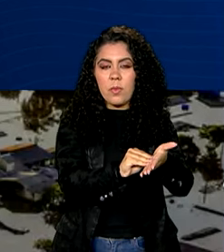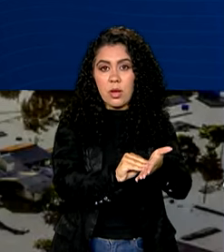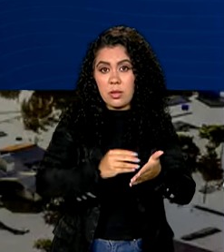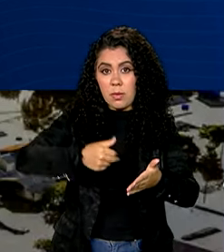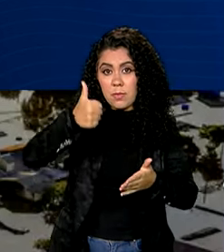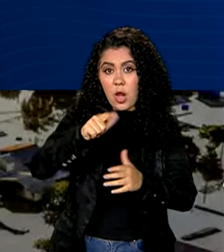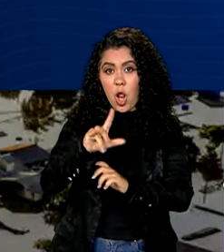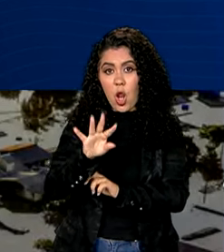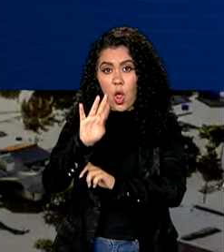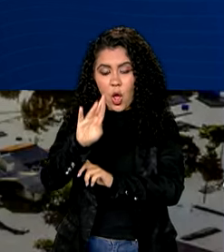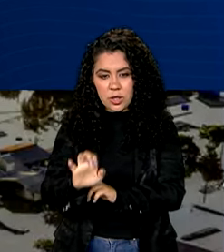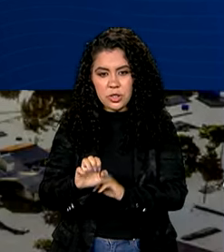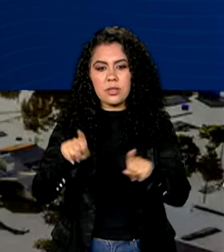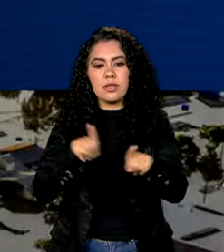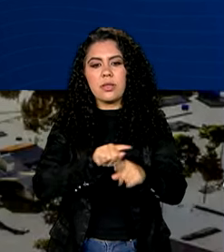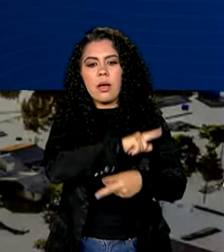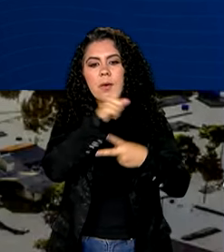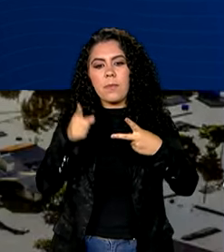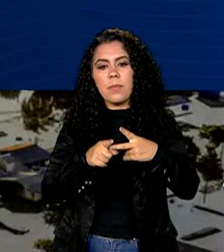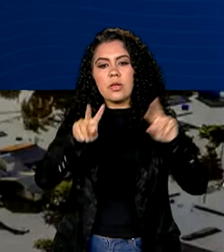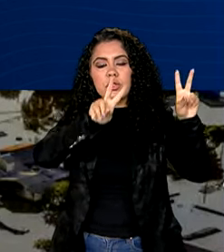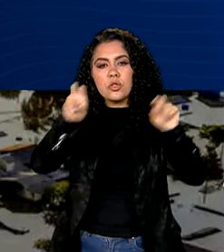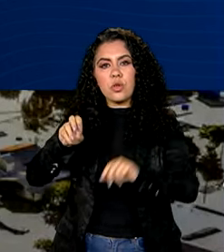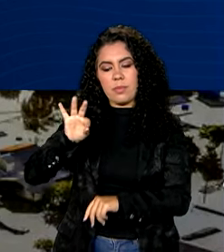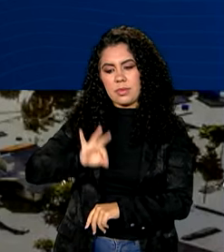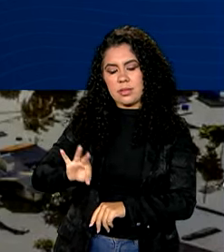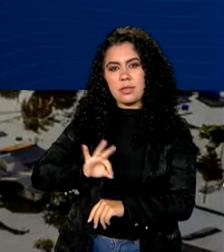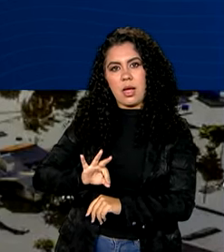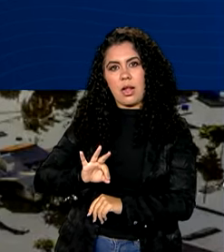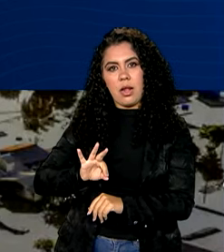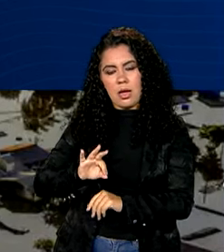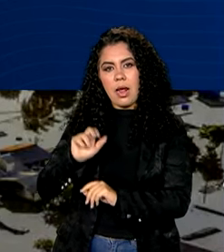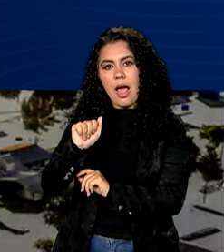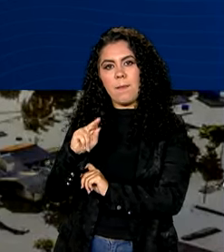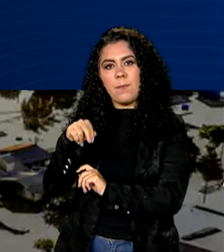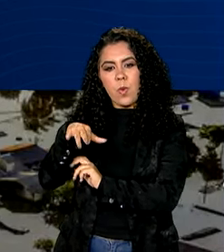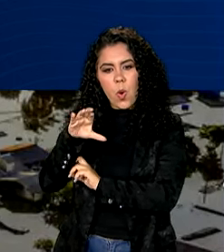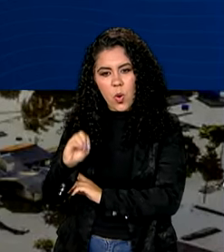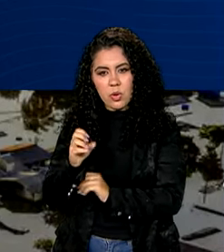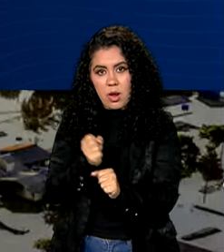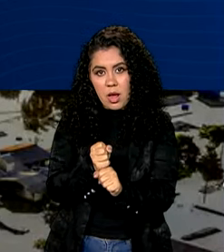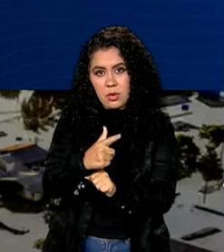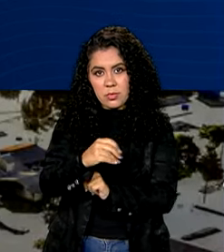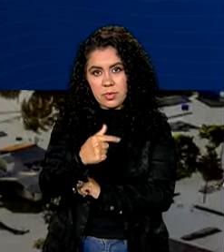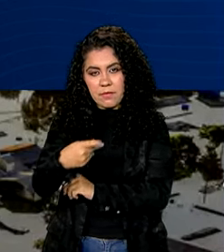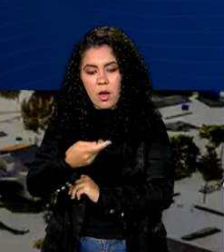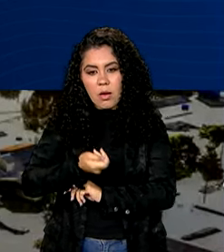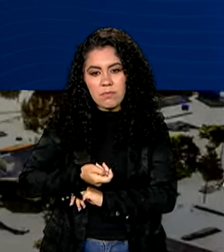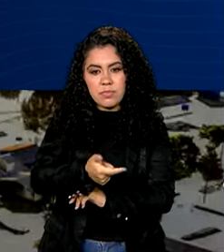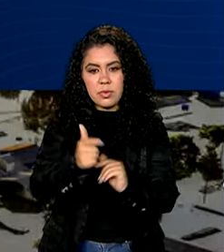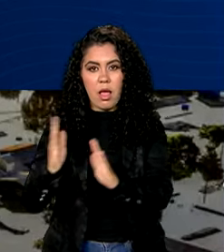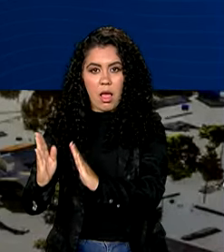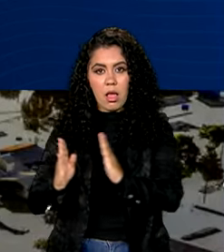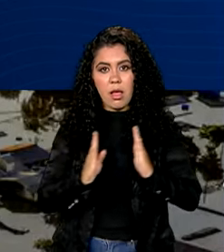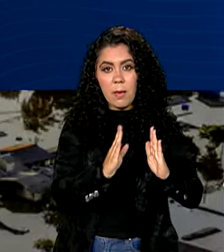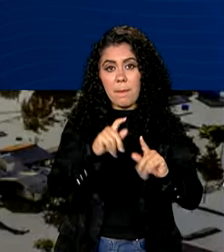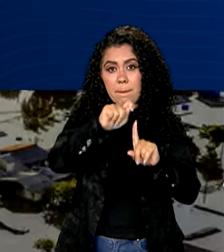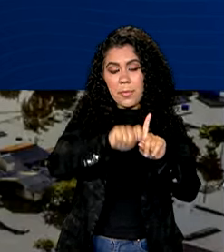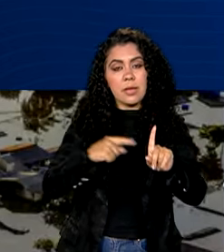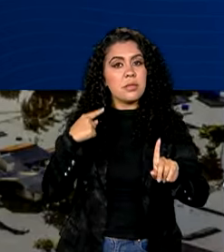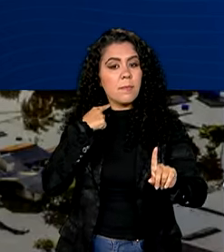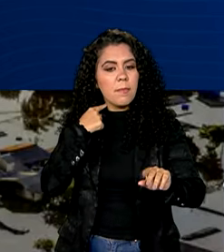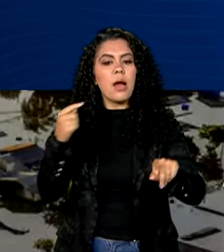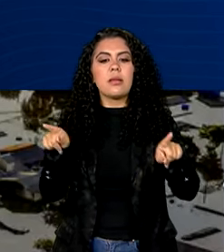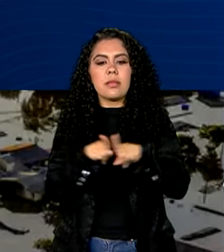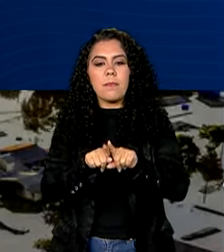Sul, antecipação do calendário de pagamento do abono salarial de 2024 para maio, liberação de